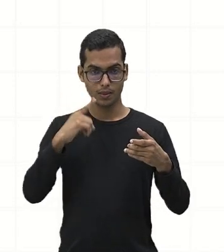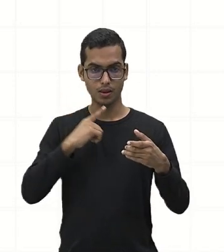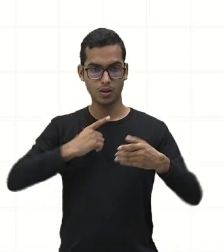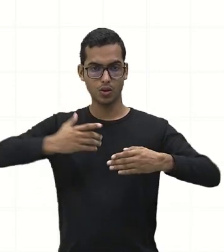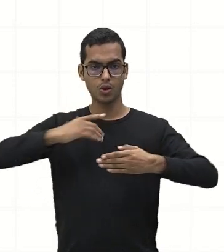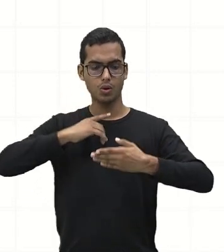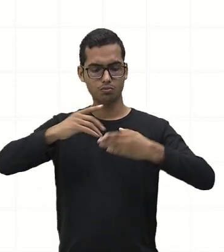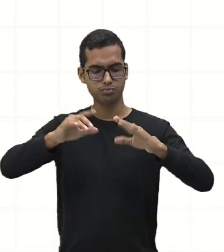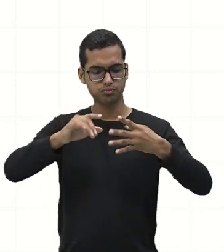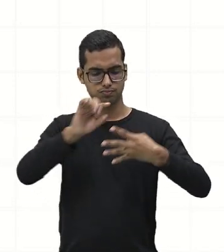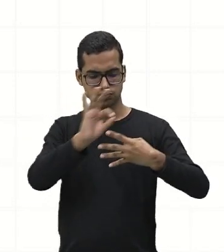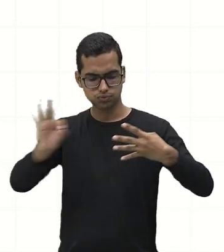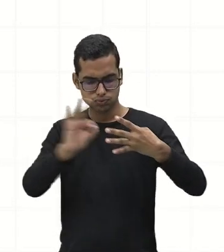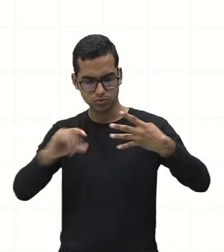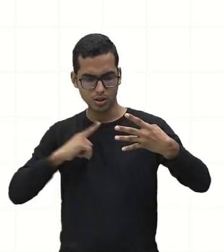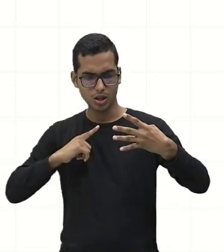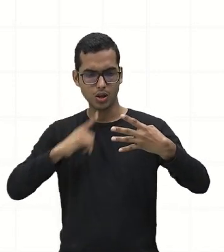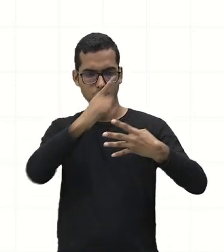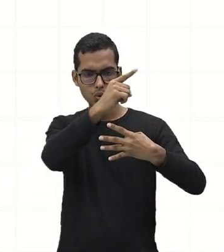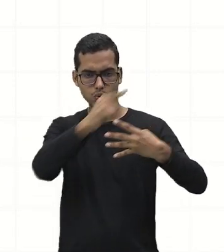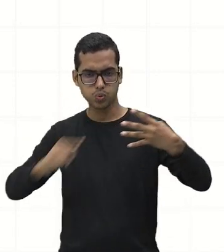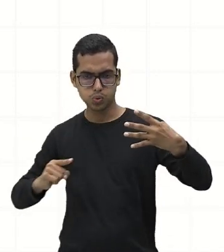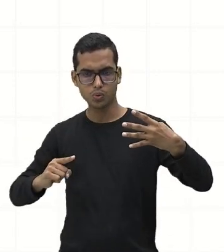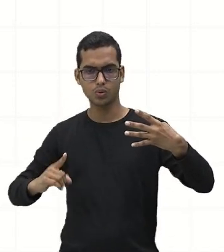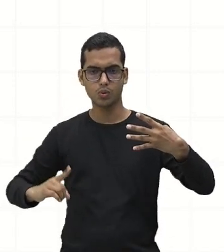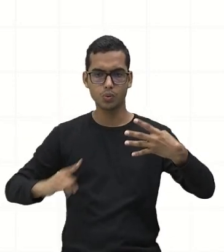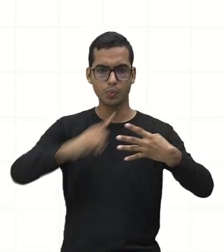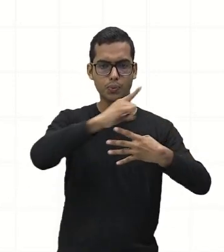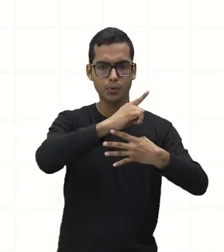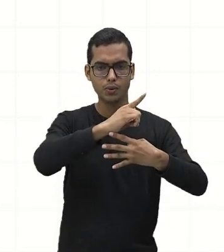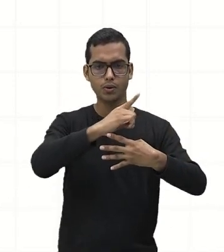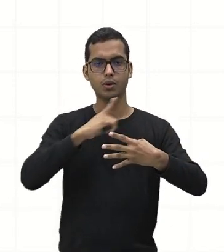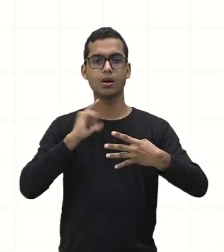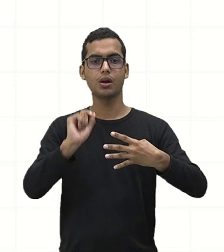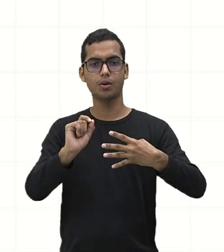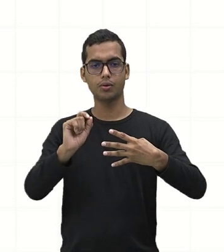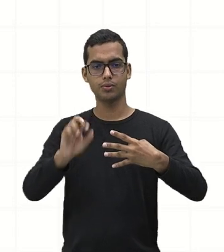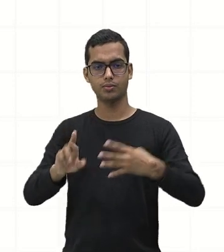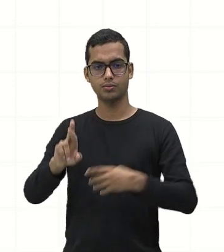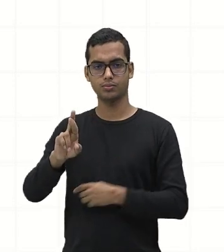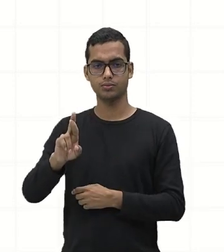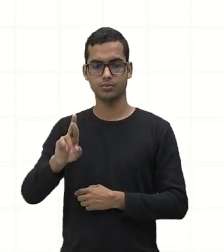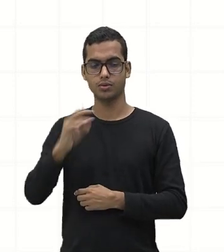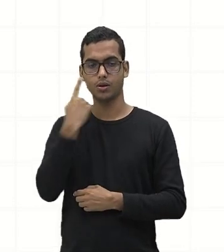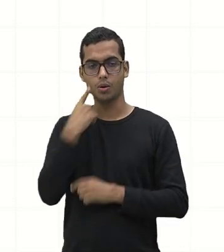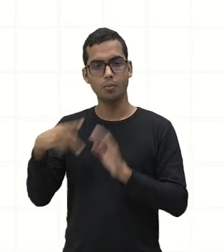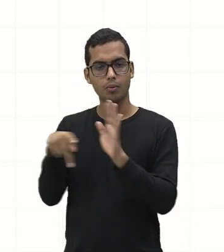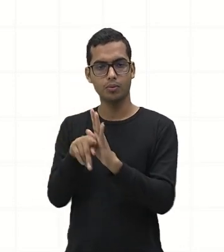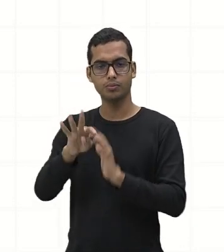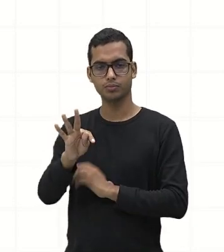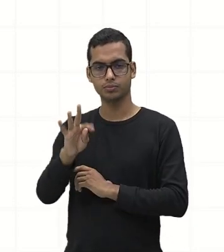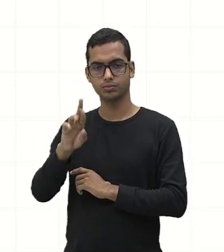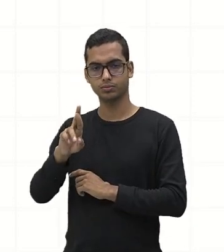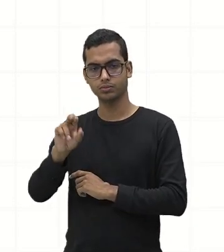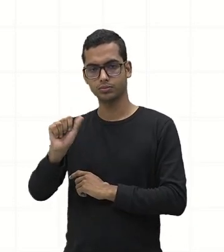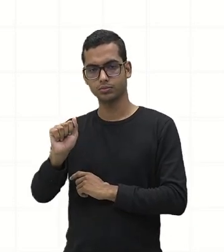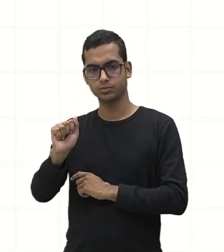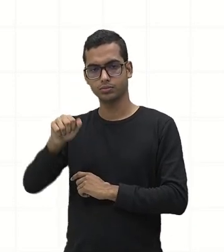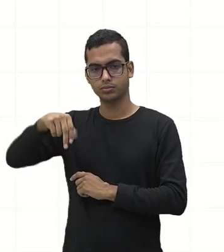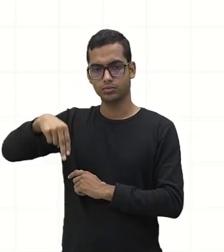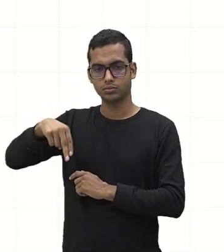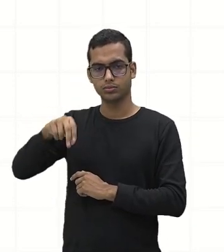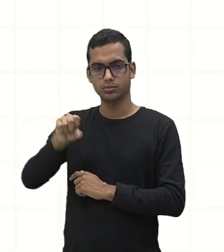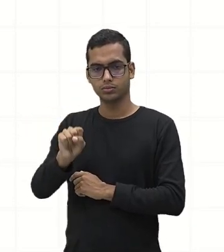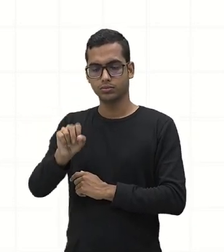transversal, ou seja, nós vamos ter um fecho de retas paralelas e por elas eu vou ter uma retazinha T, que nós